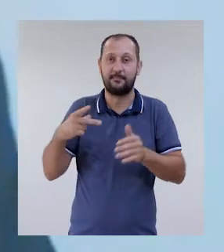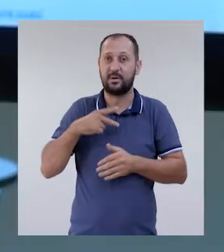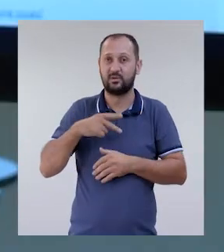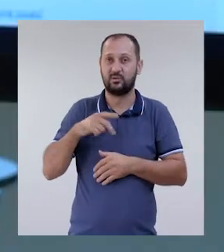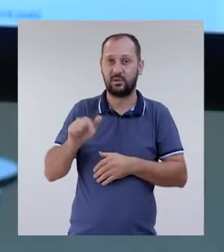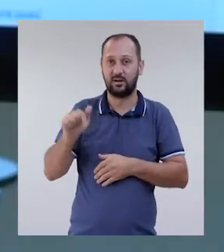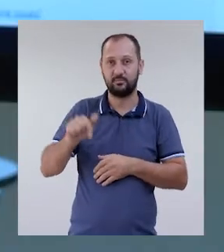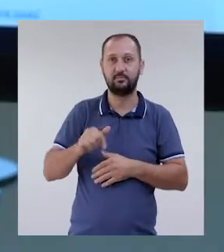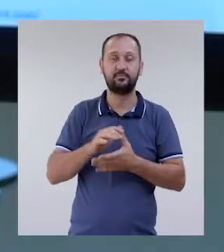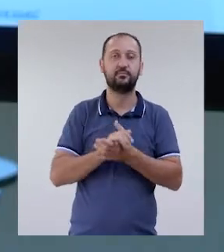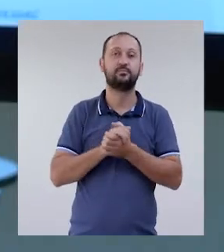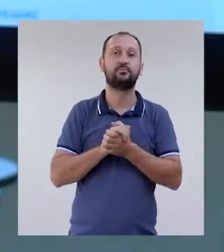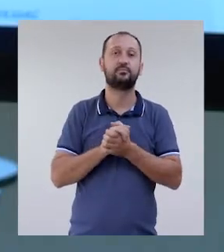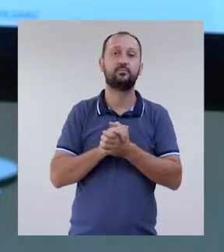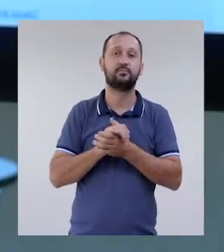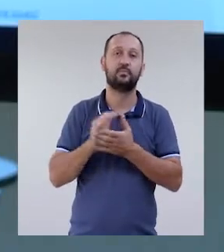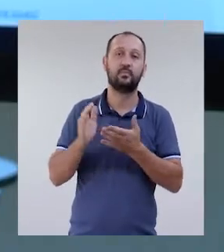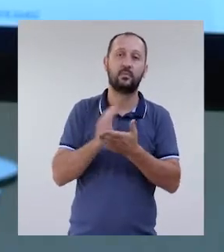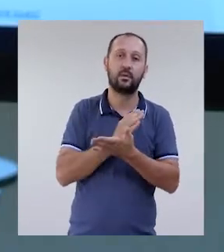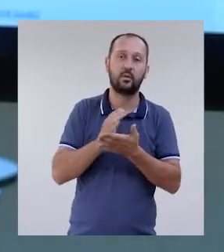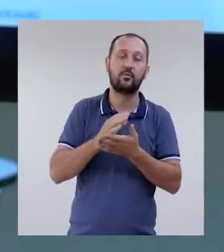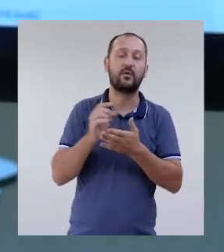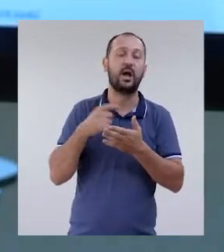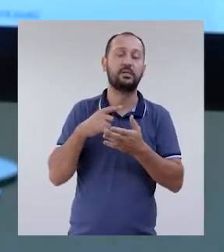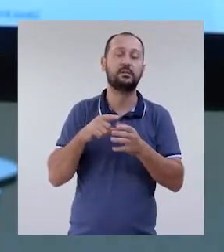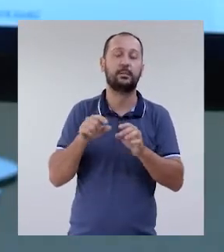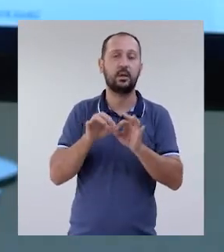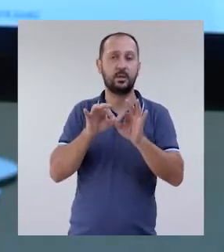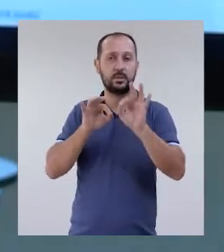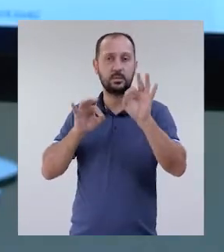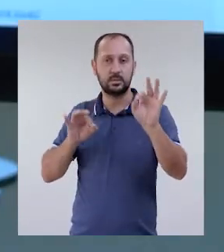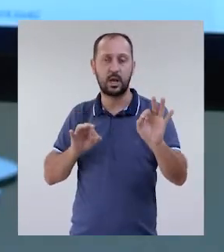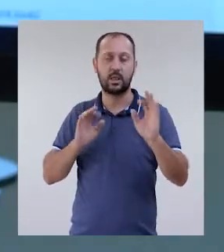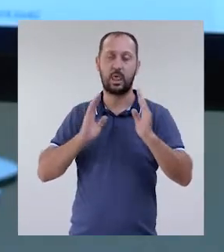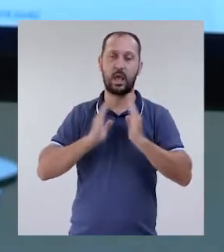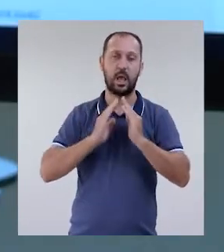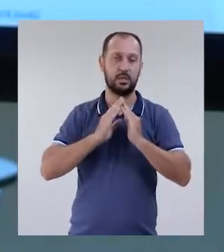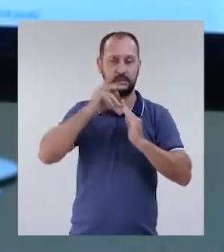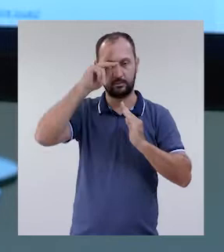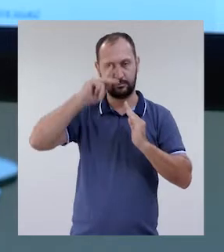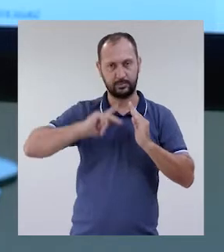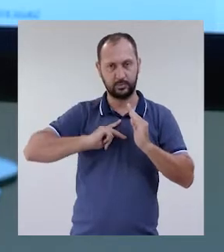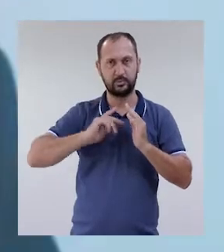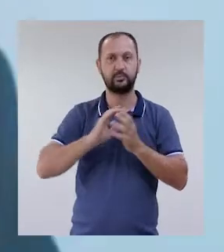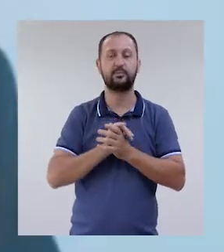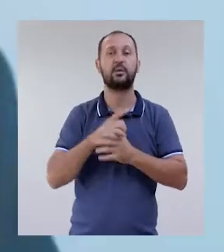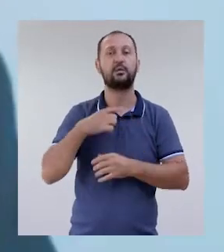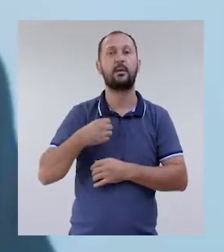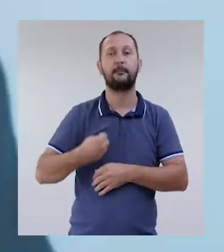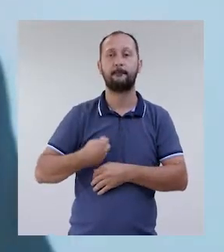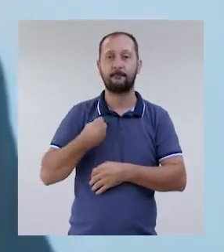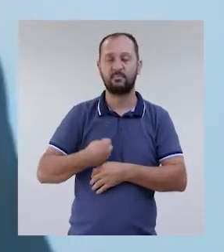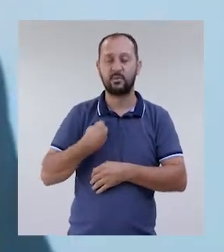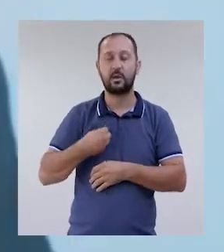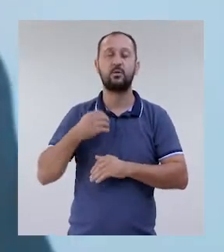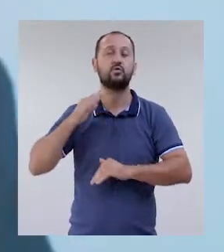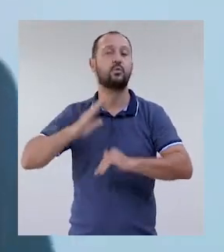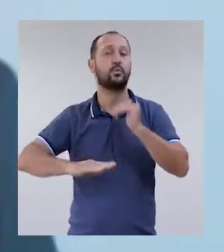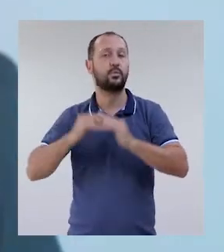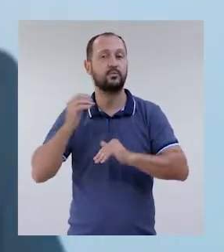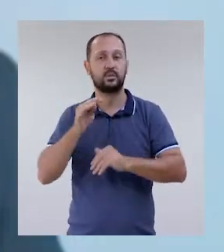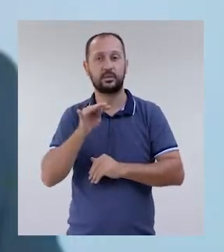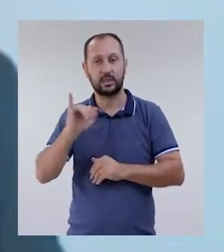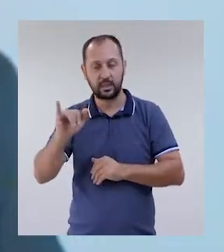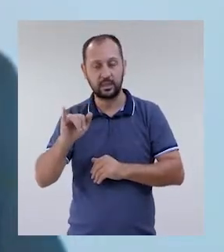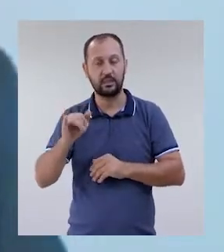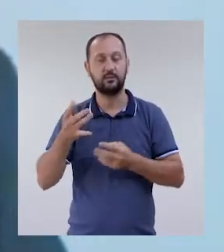né? Alguns outros fazem de forma também remota, da própria residência. Estão presentes o servidor da TI,